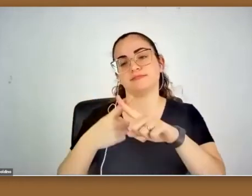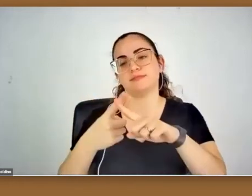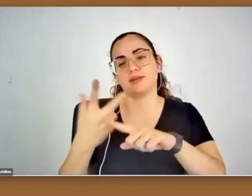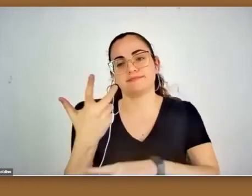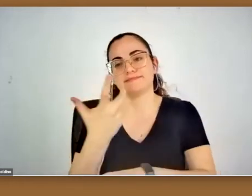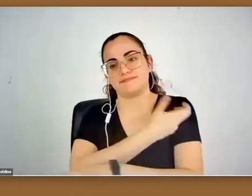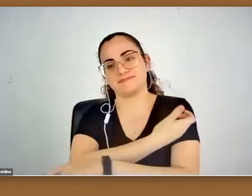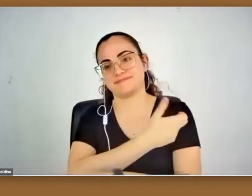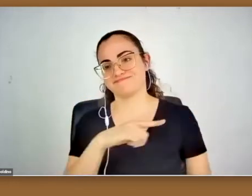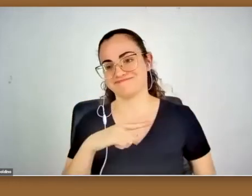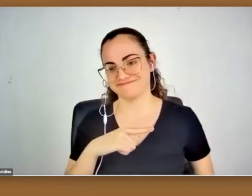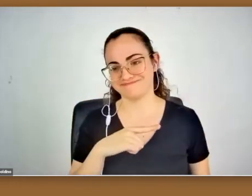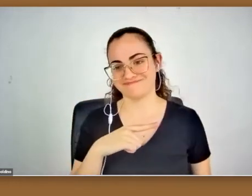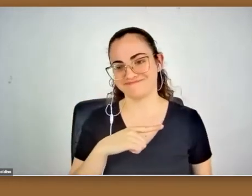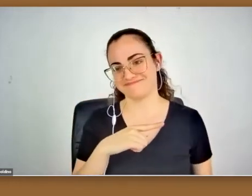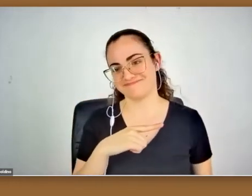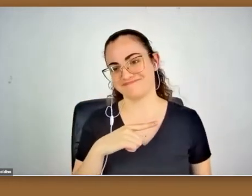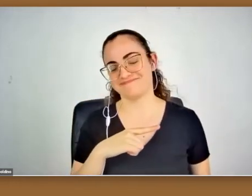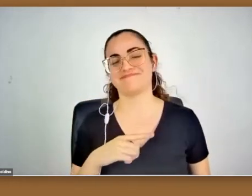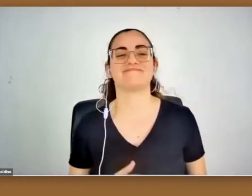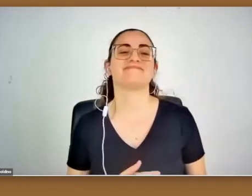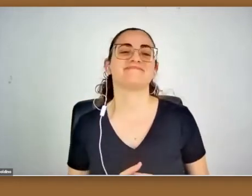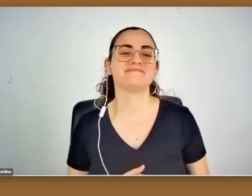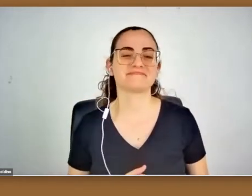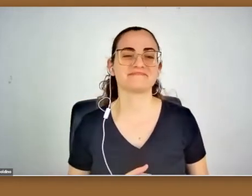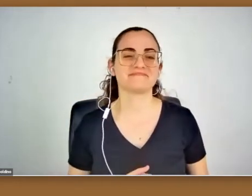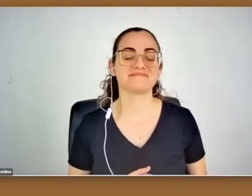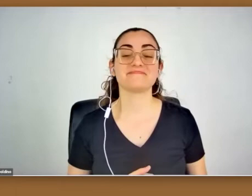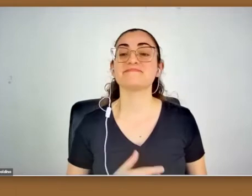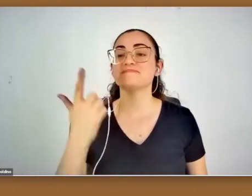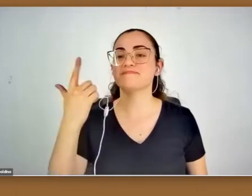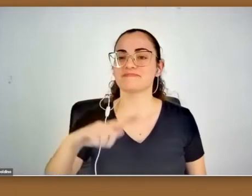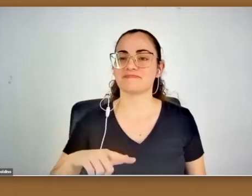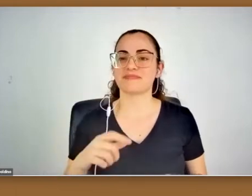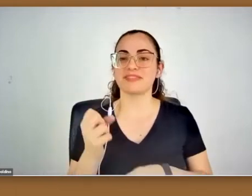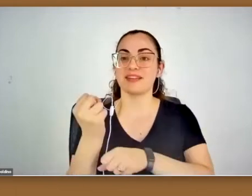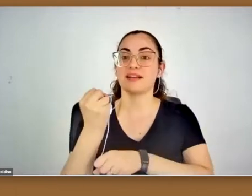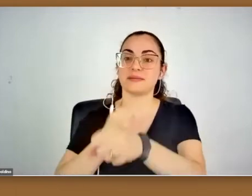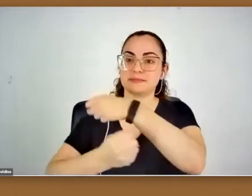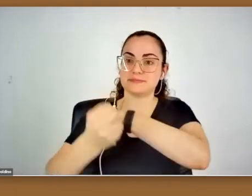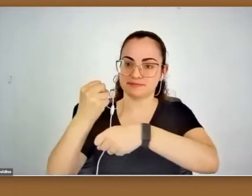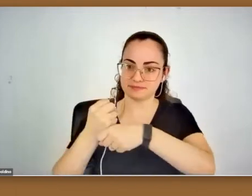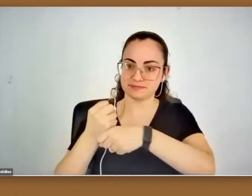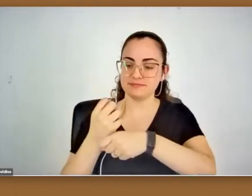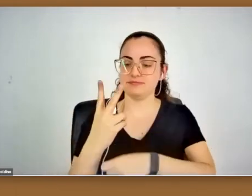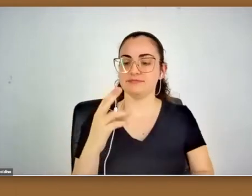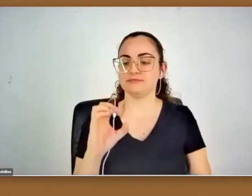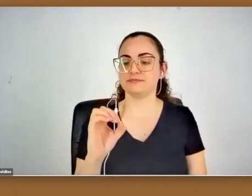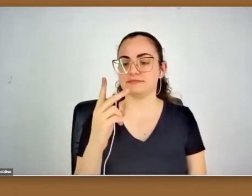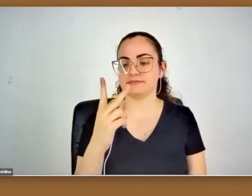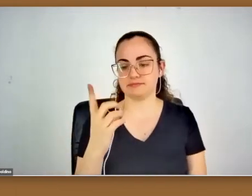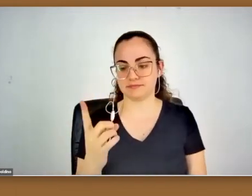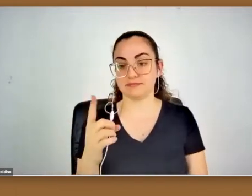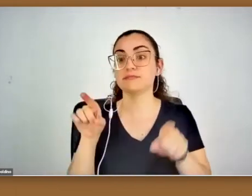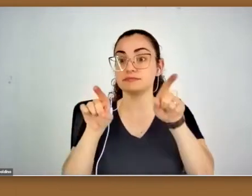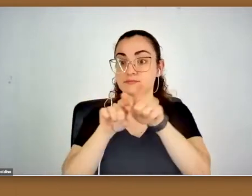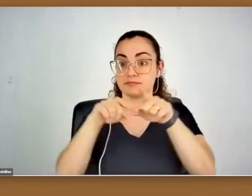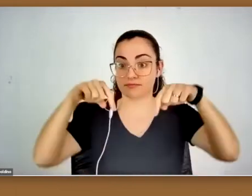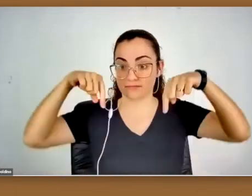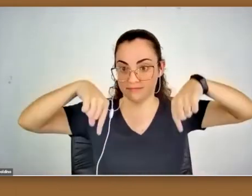E aí, pessoal, nesse ano, né, no ano passado, obviamente, como eu falei com vocês, né, casos em humanos